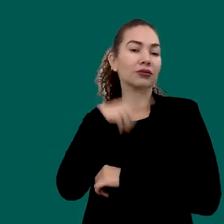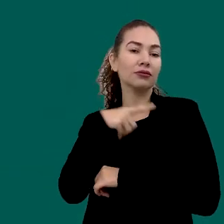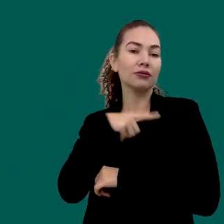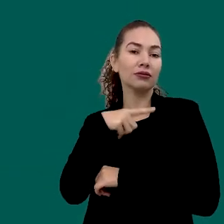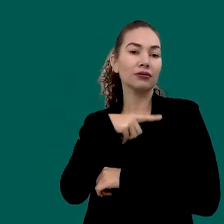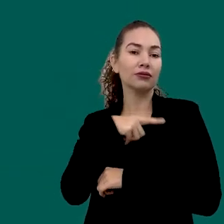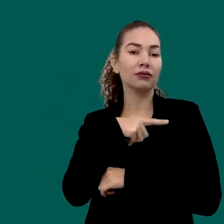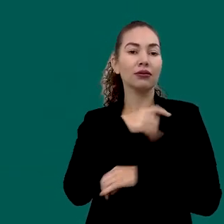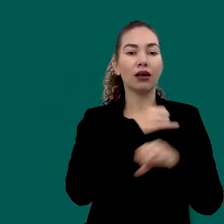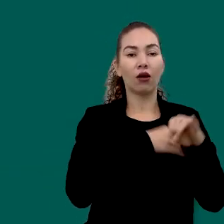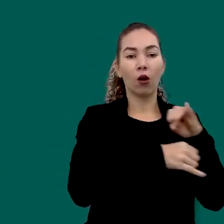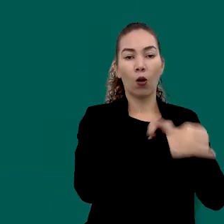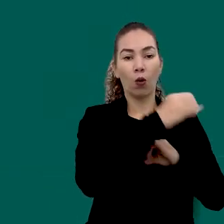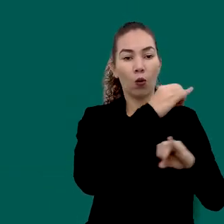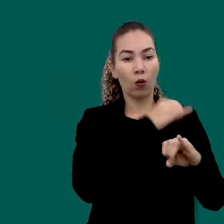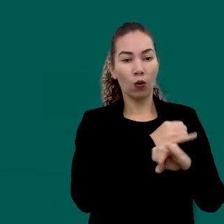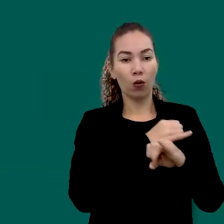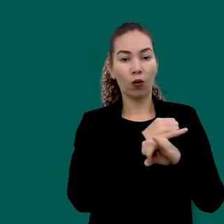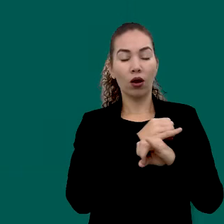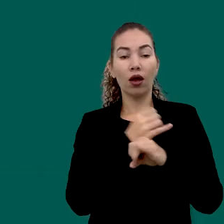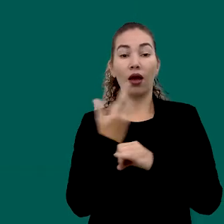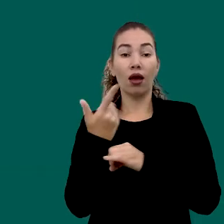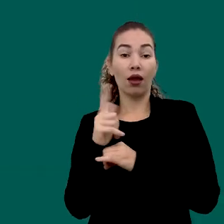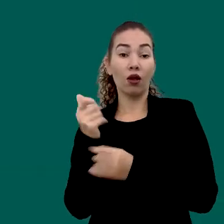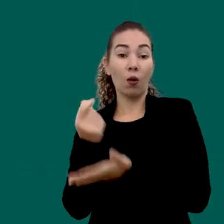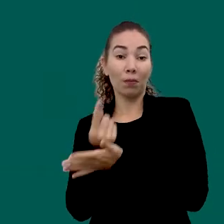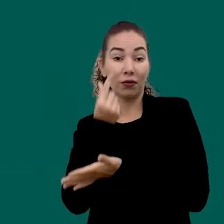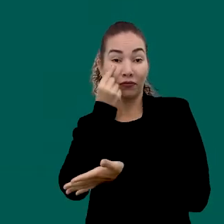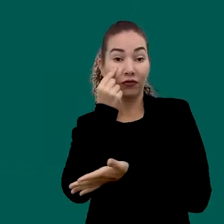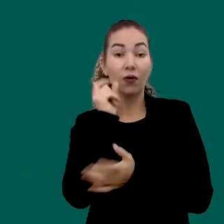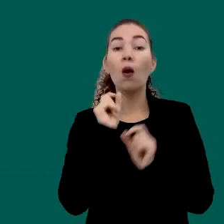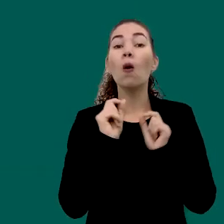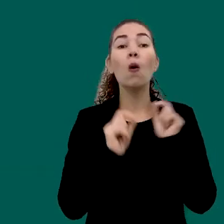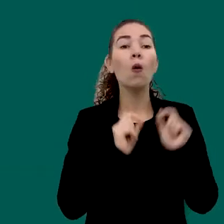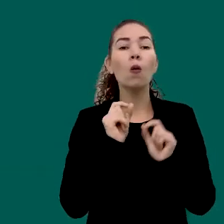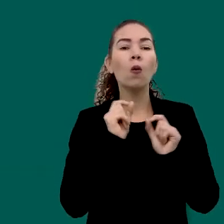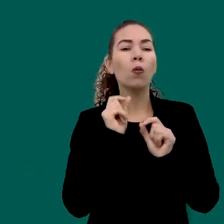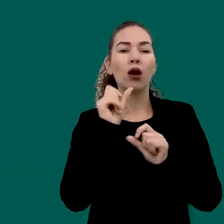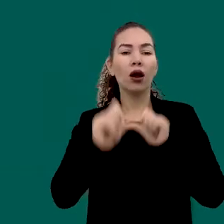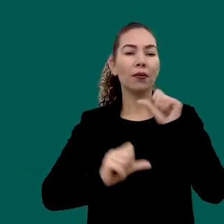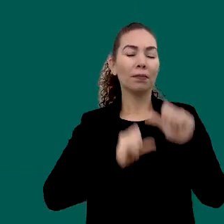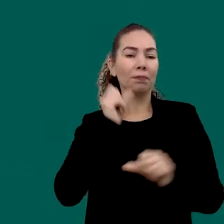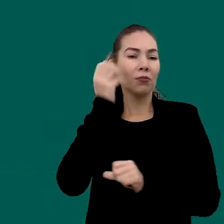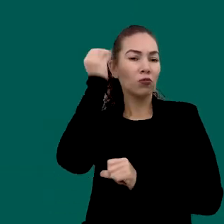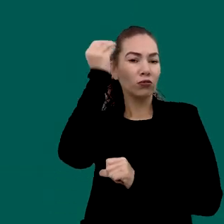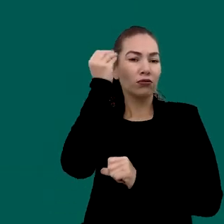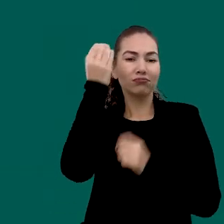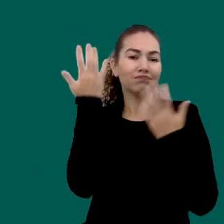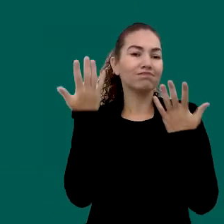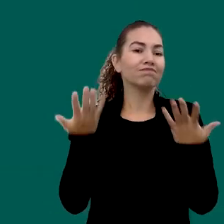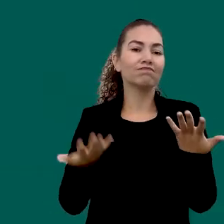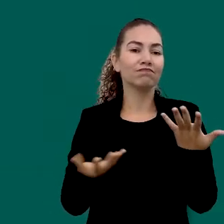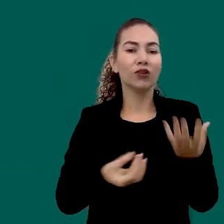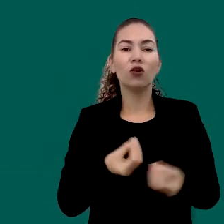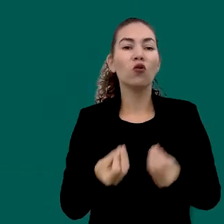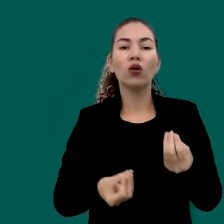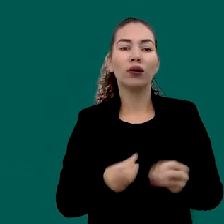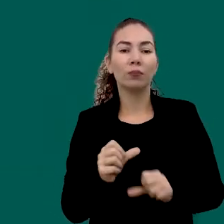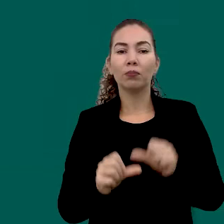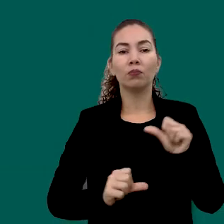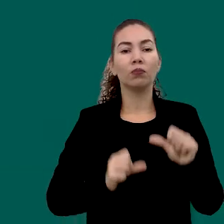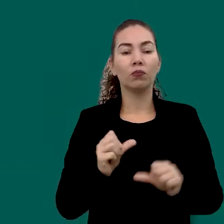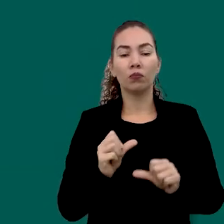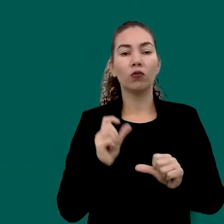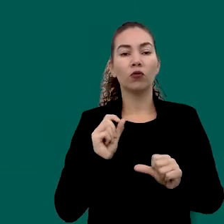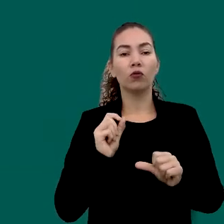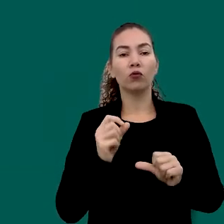entre online e offline, o que muda da experiência que vocês observam? Assim, por exemplo,